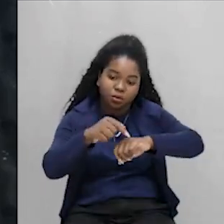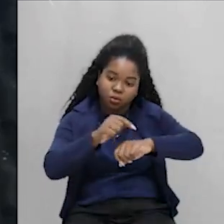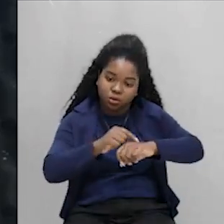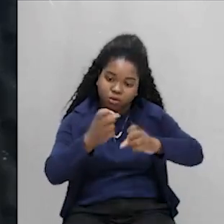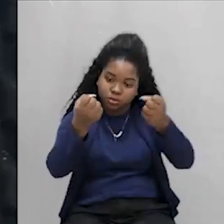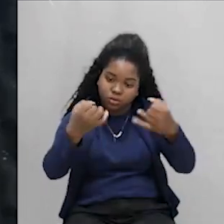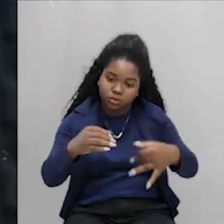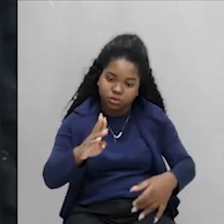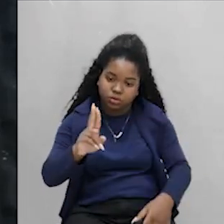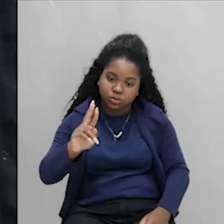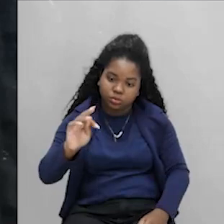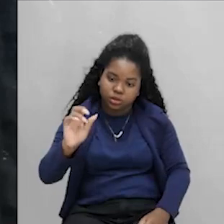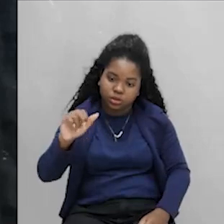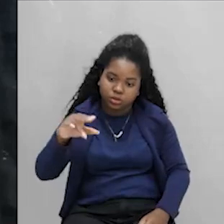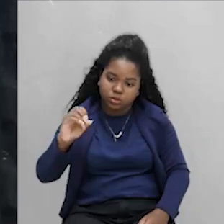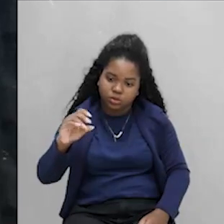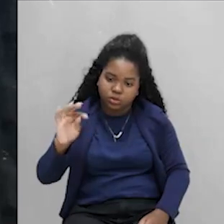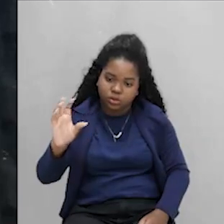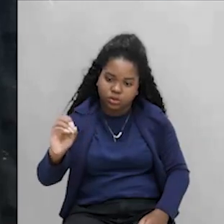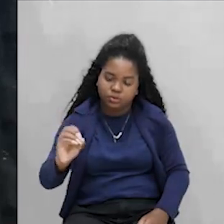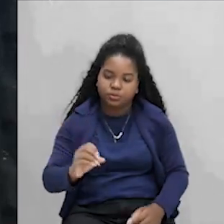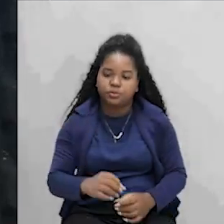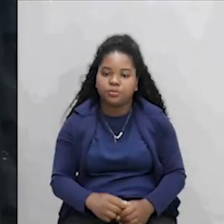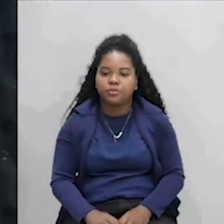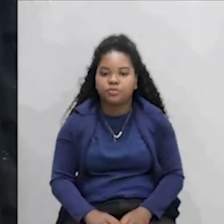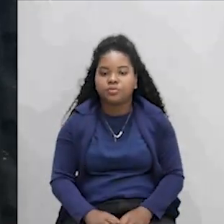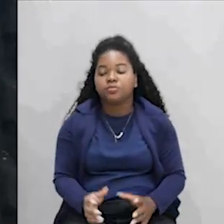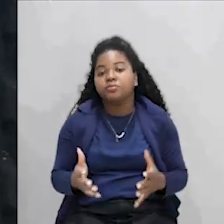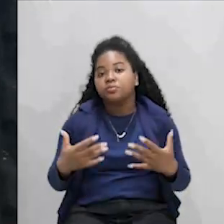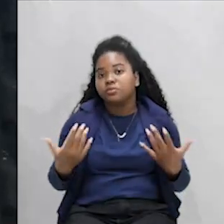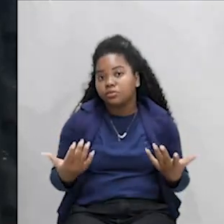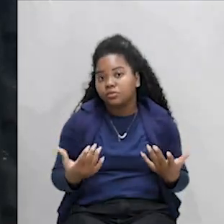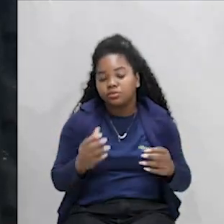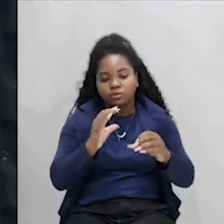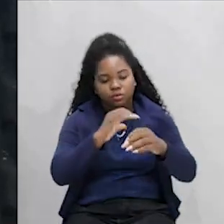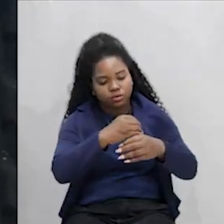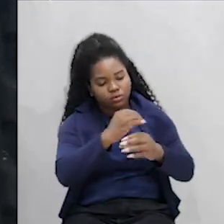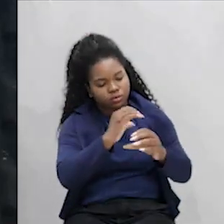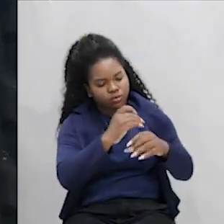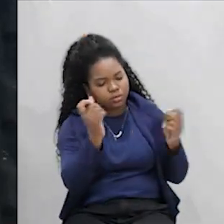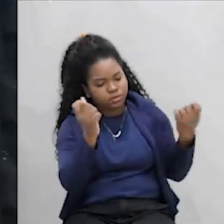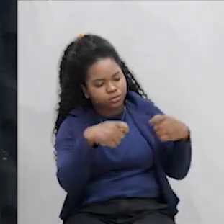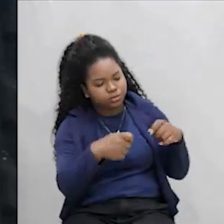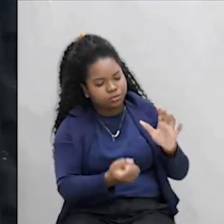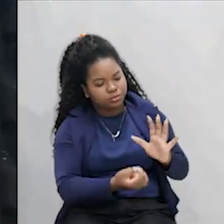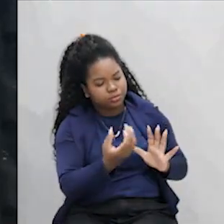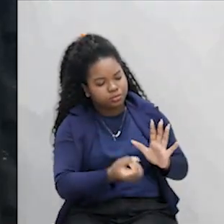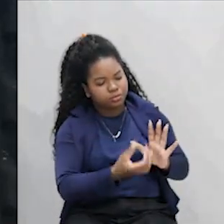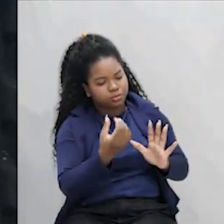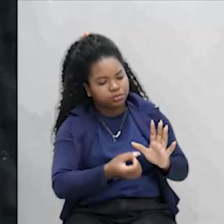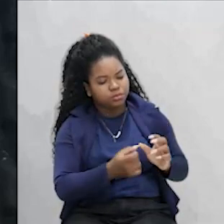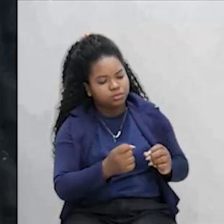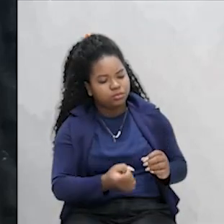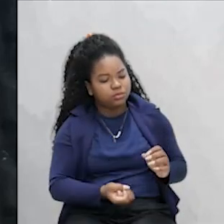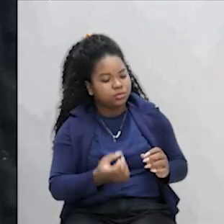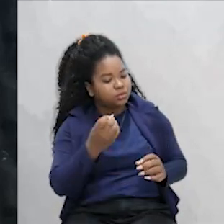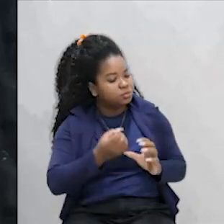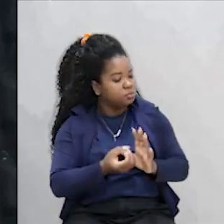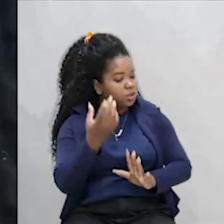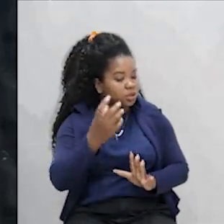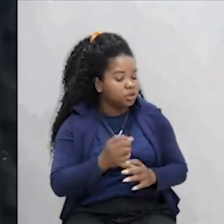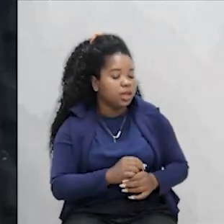o butanoato de butila então em laboratório a gente consegue produzir essas